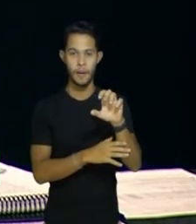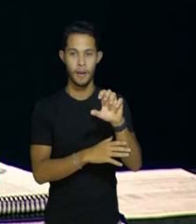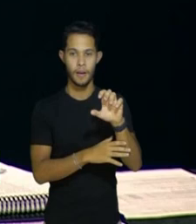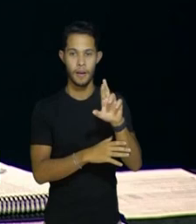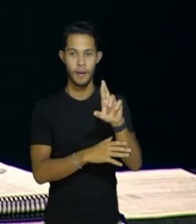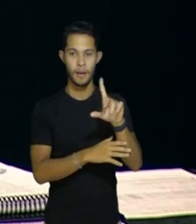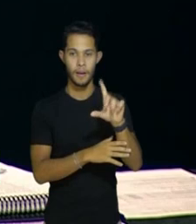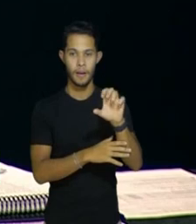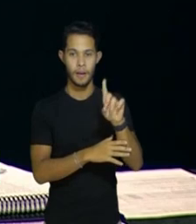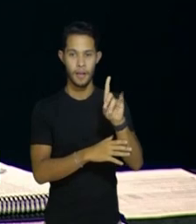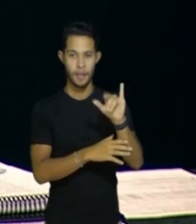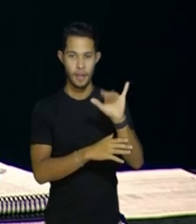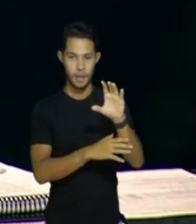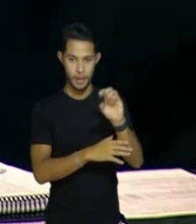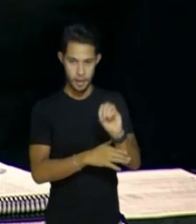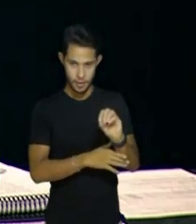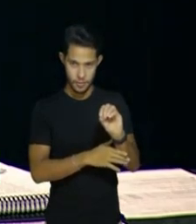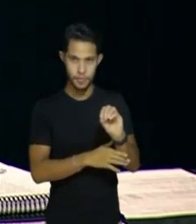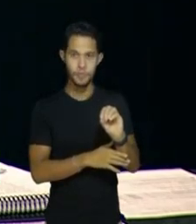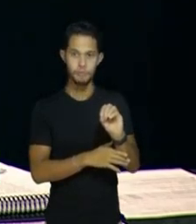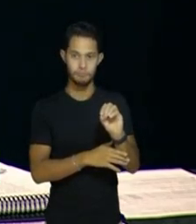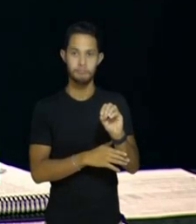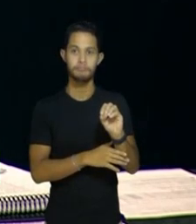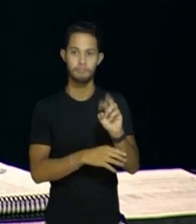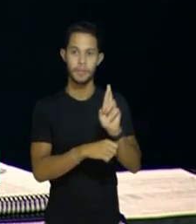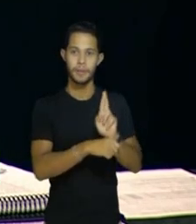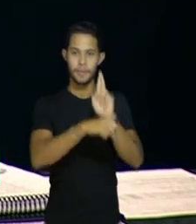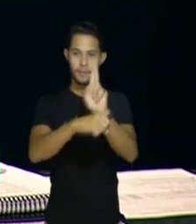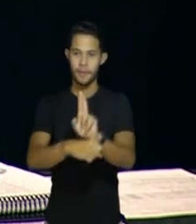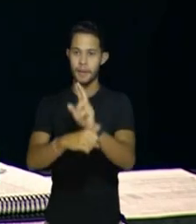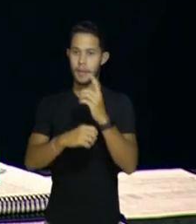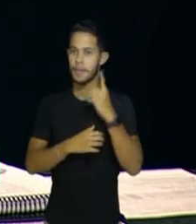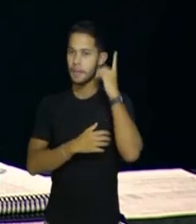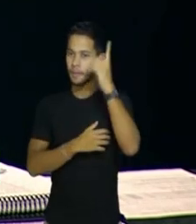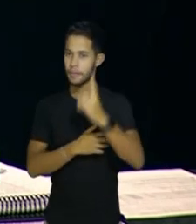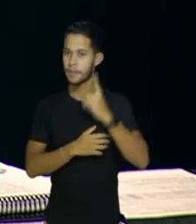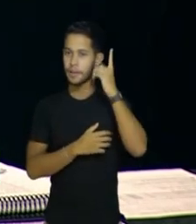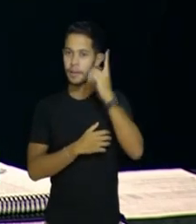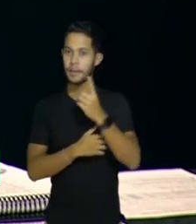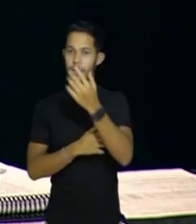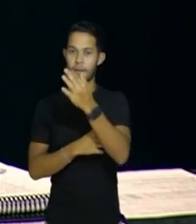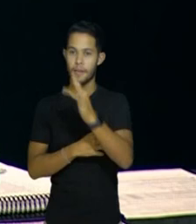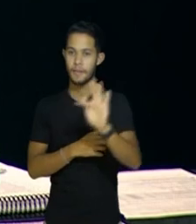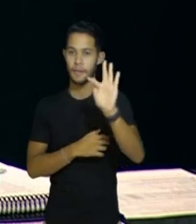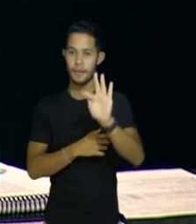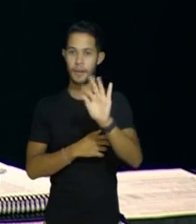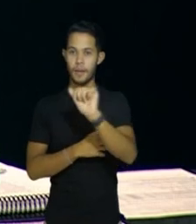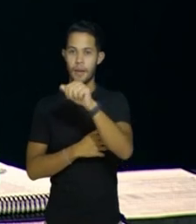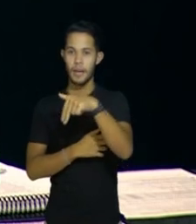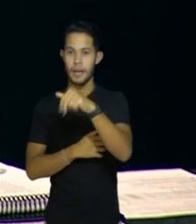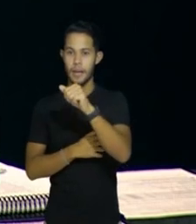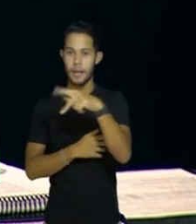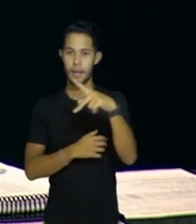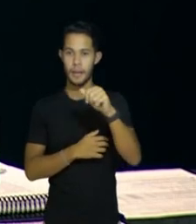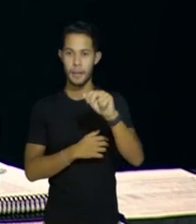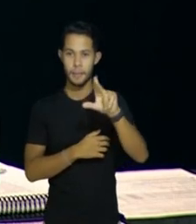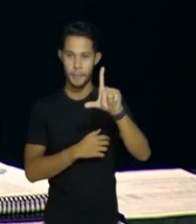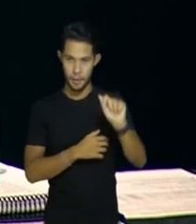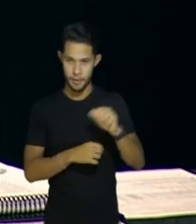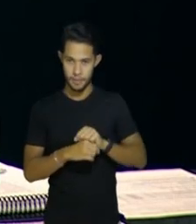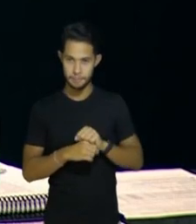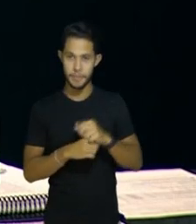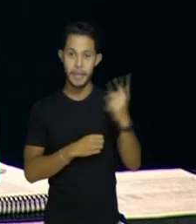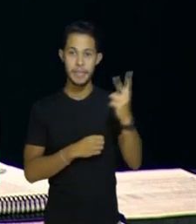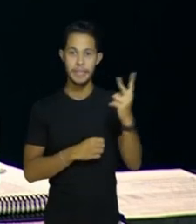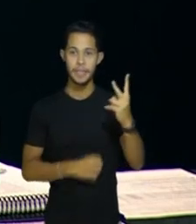Pering, neste ato representando a deputada federal Ana Paula Lima, excelentíssima senhora vice-prefeita do município de Blumenau,